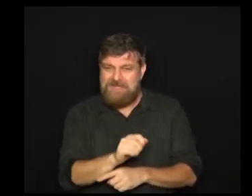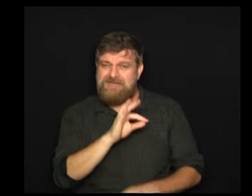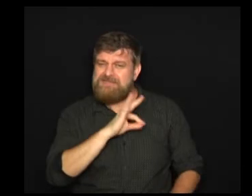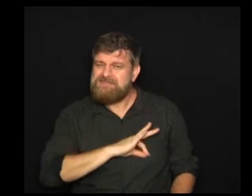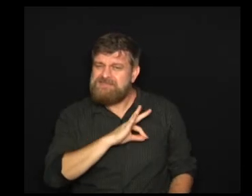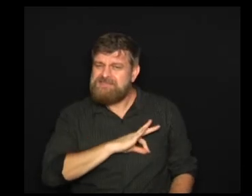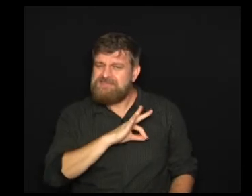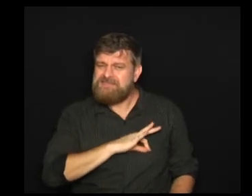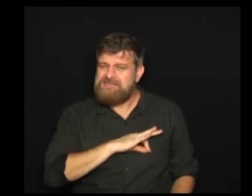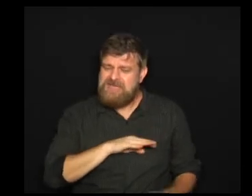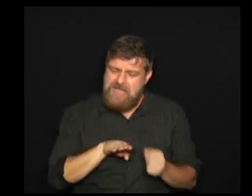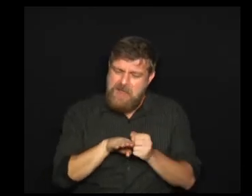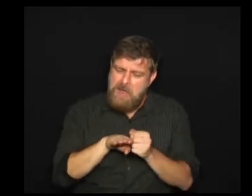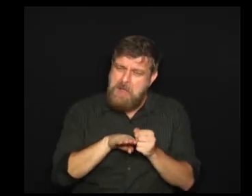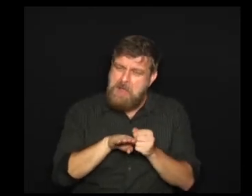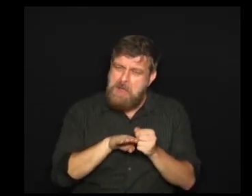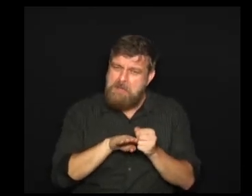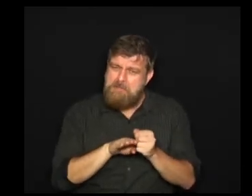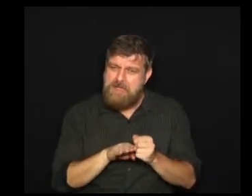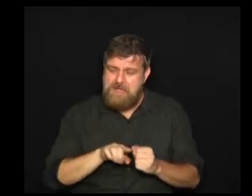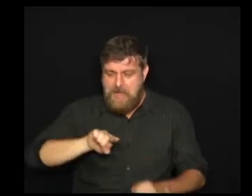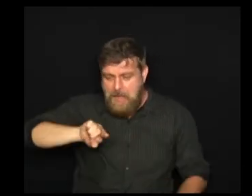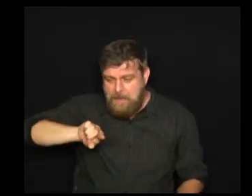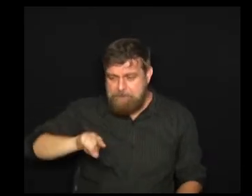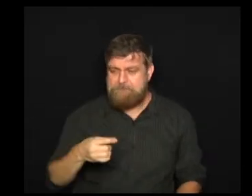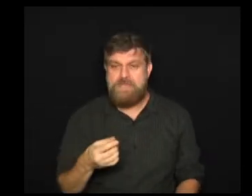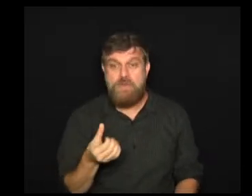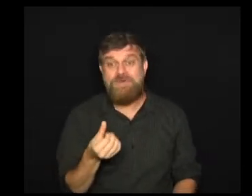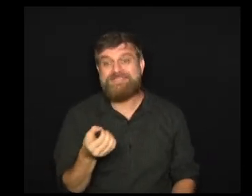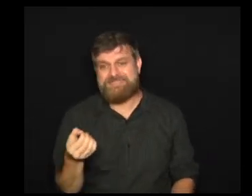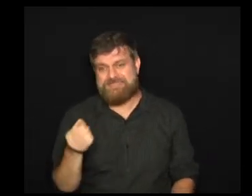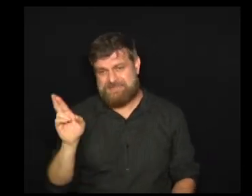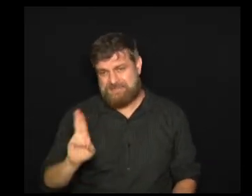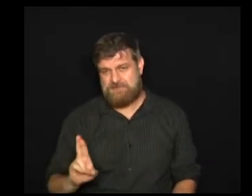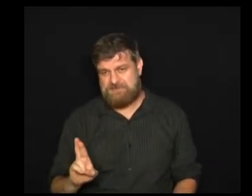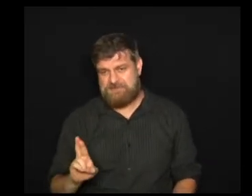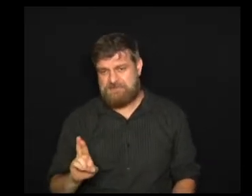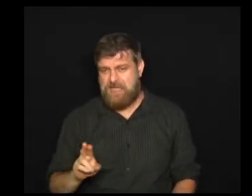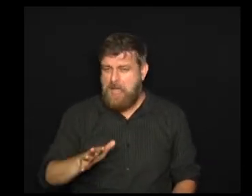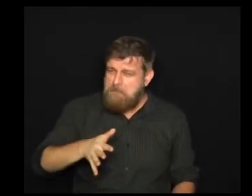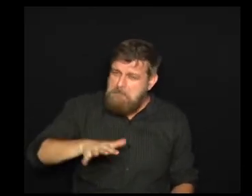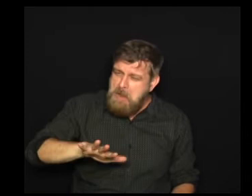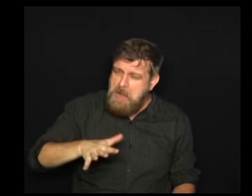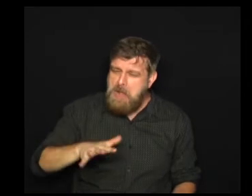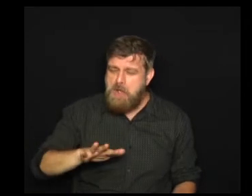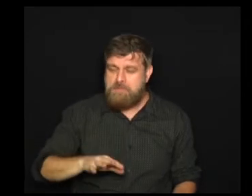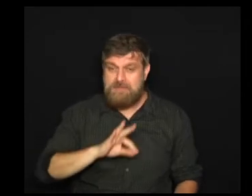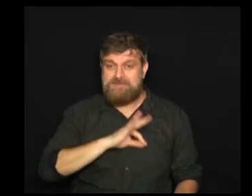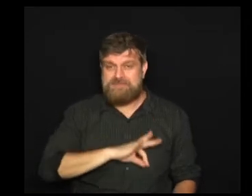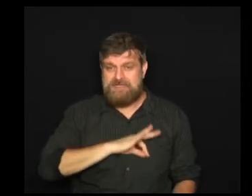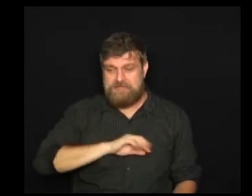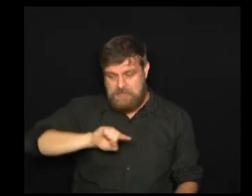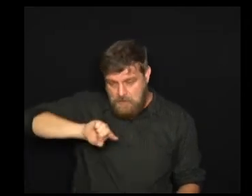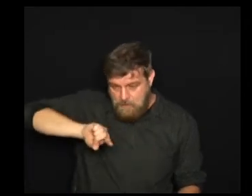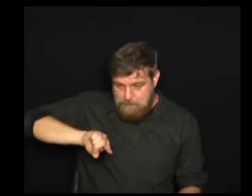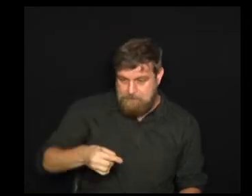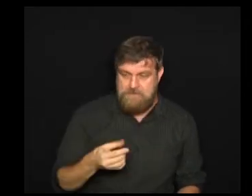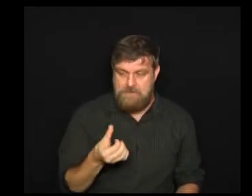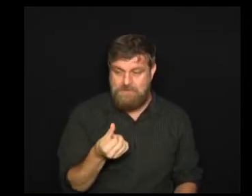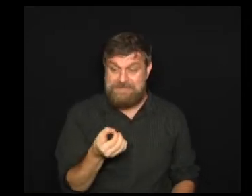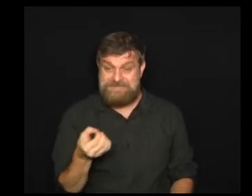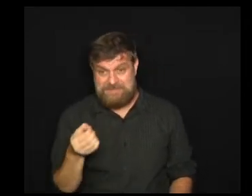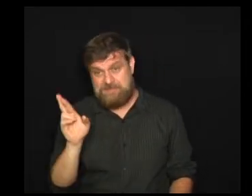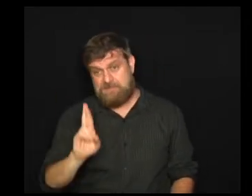lá, está em média de R$ 1.600 mais ou menos o salário médio que está sendo oferecido, que também não é um salário ruim,